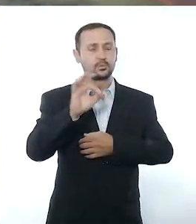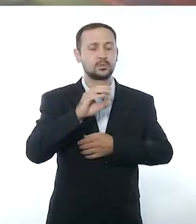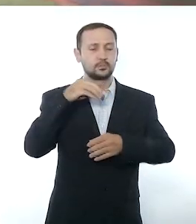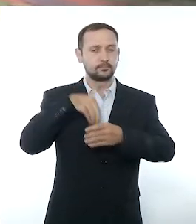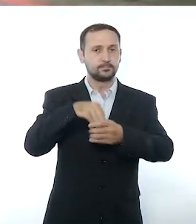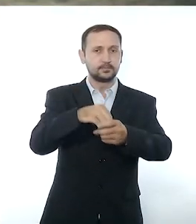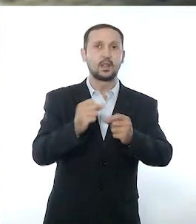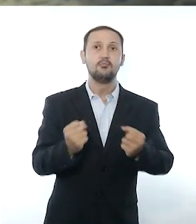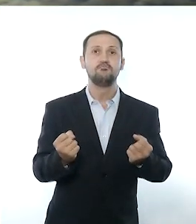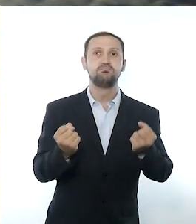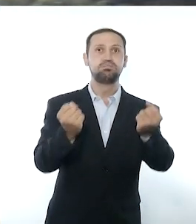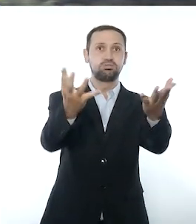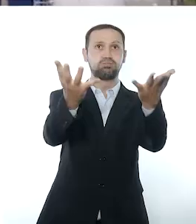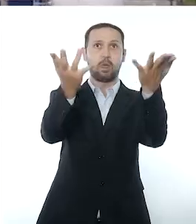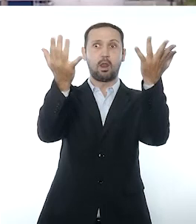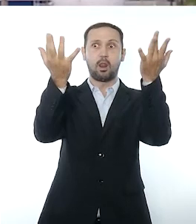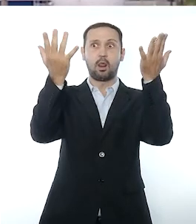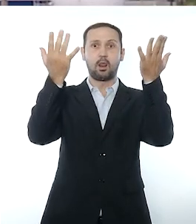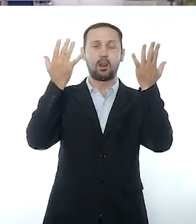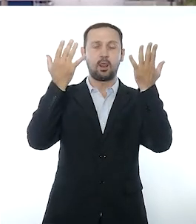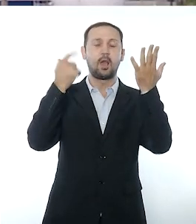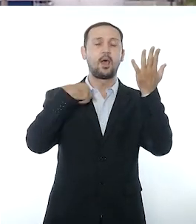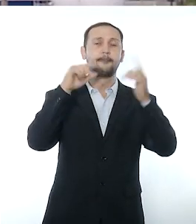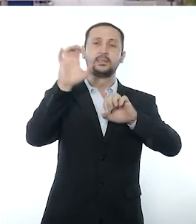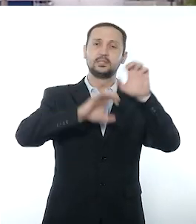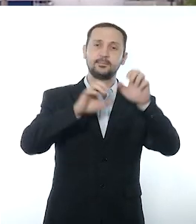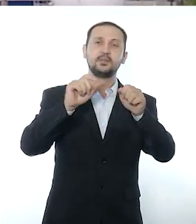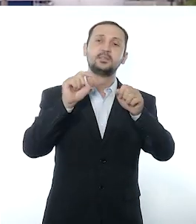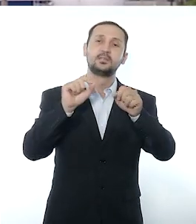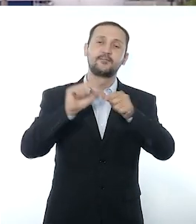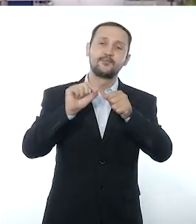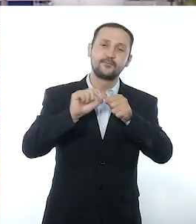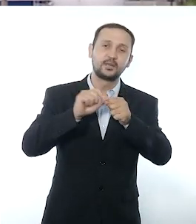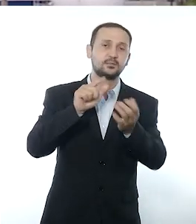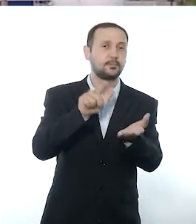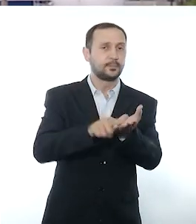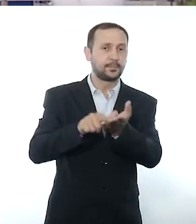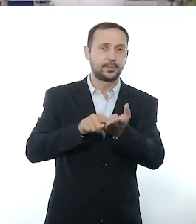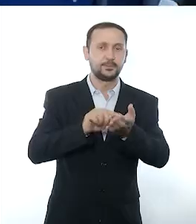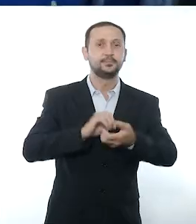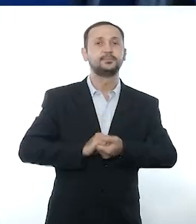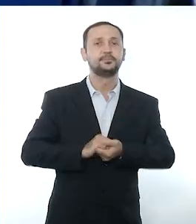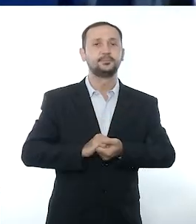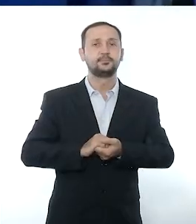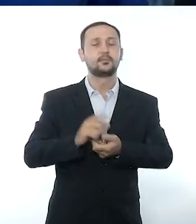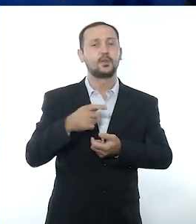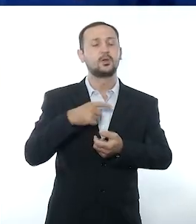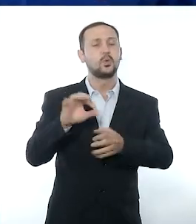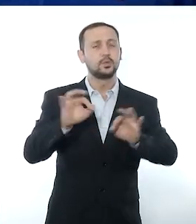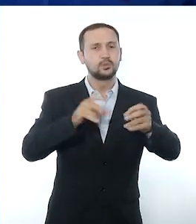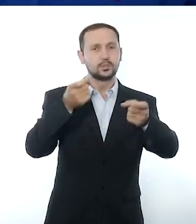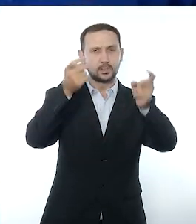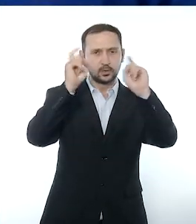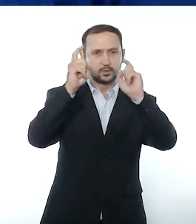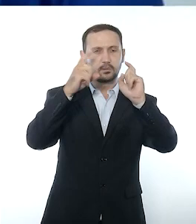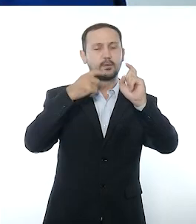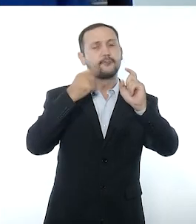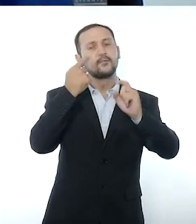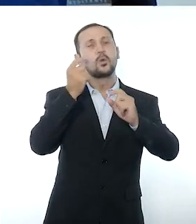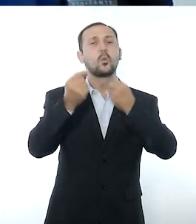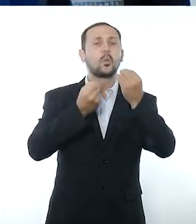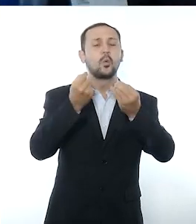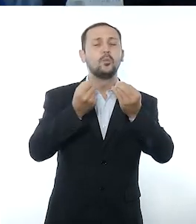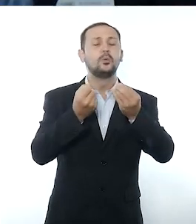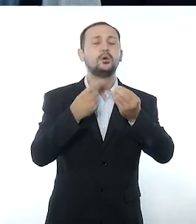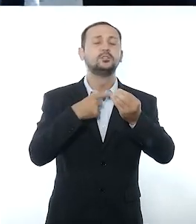das plantações de eucalipto que atendem gigantes da celulose como Fibra e Eldorado. E através dessa reunião nós conseguimos uma